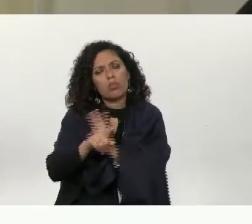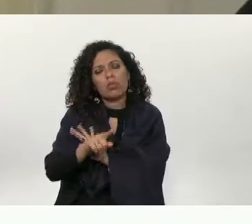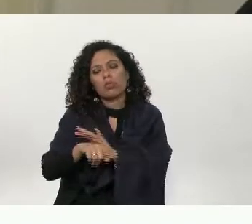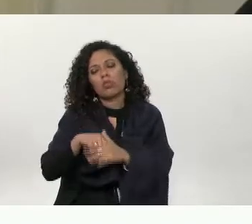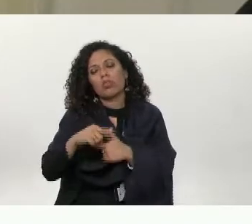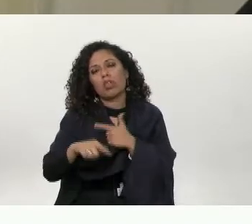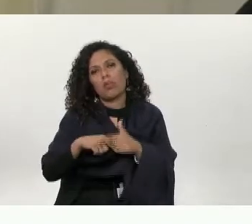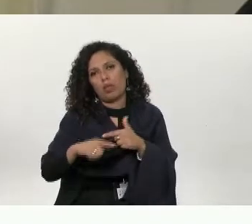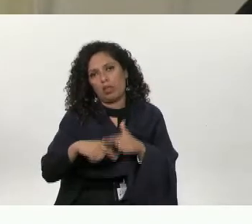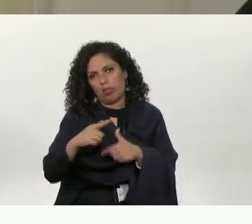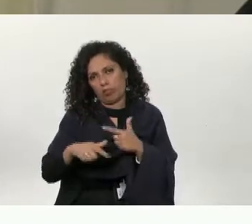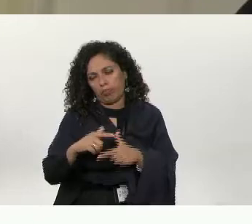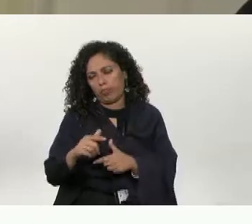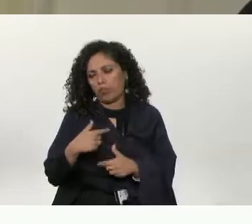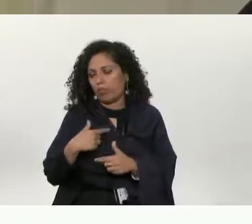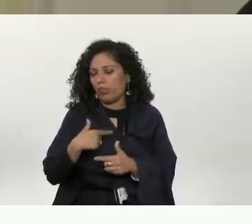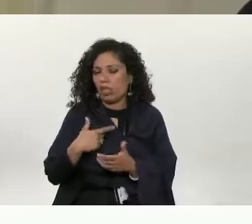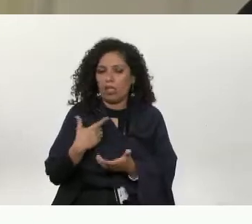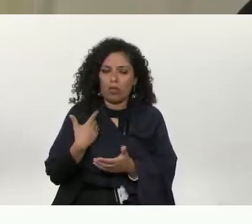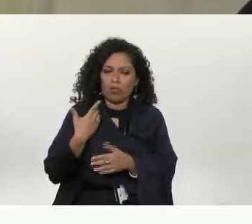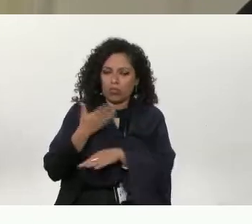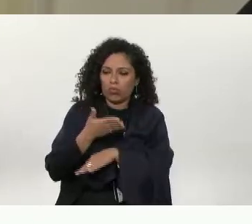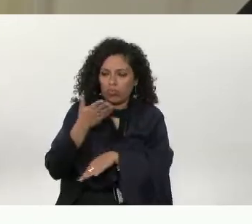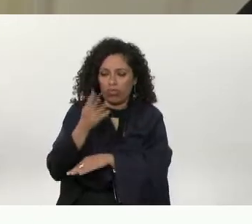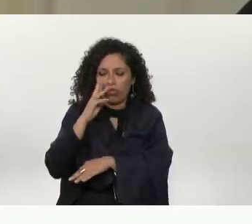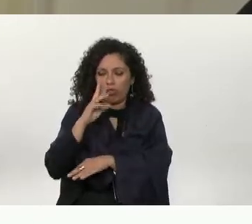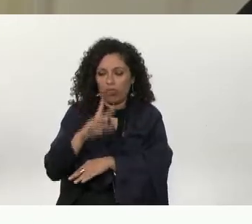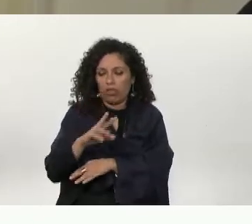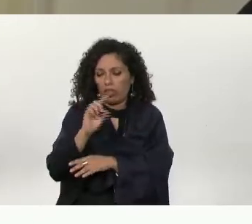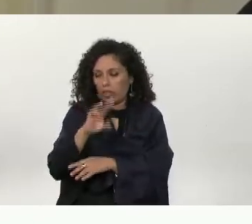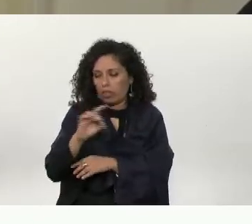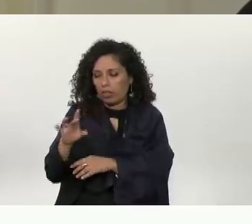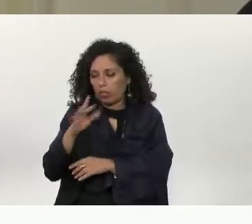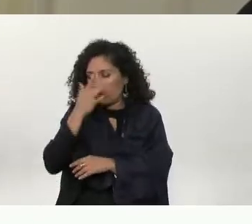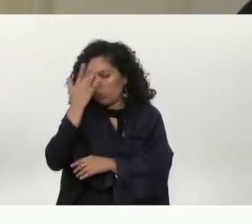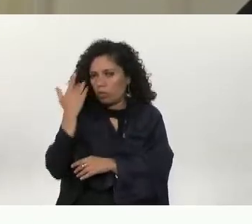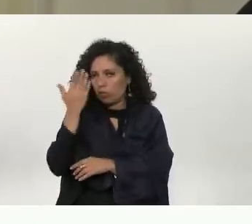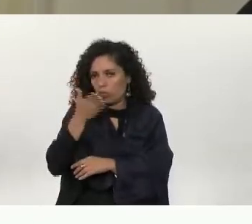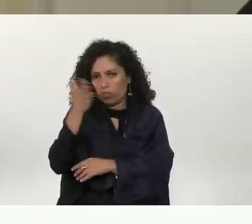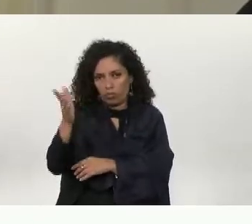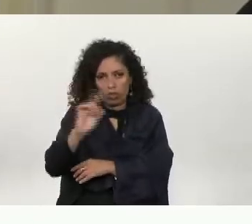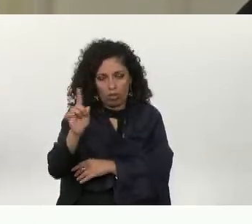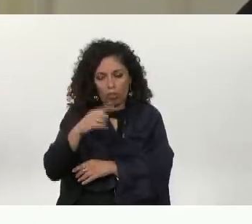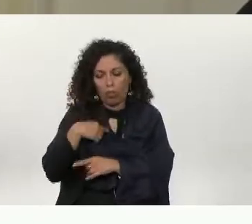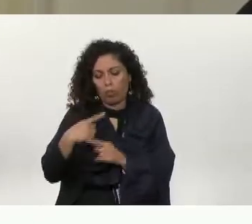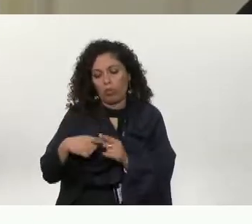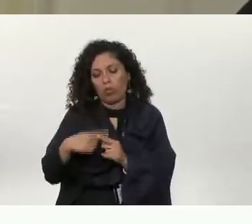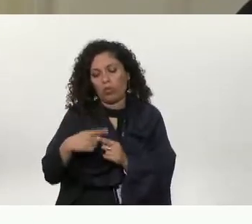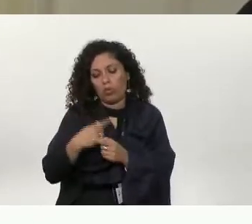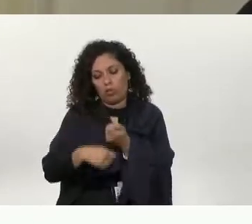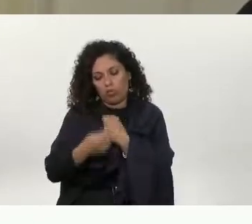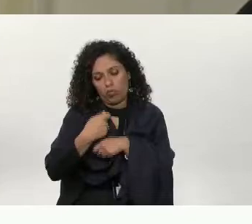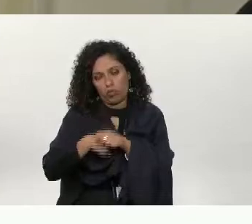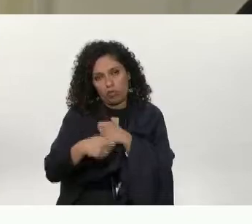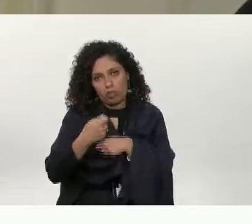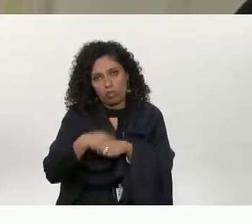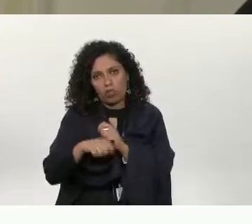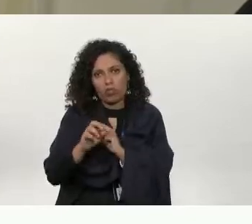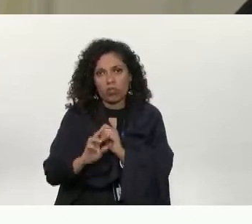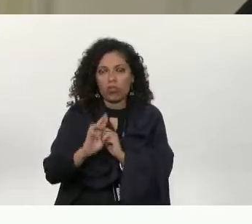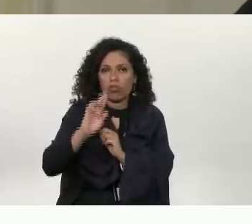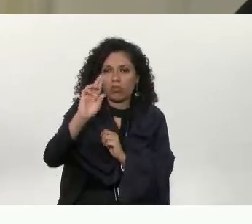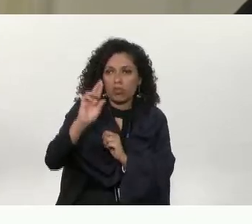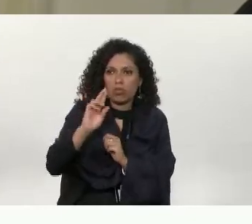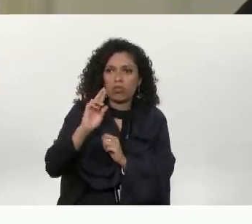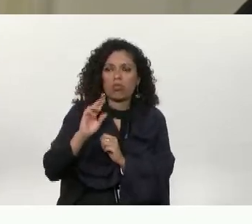direção, eu não tinha acesso aos pacientes para atendimento, que eu ficava tomando conta da parte de diretoria